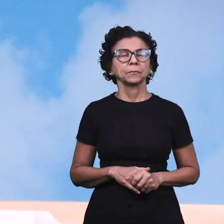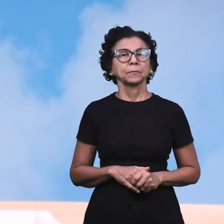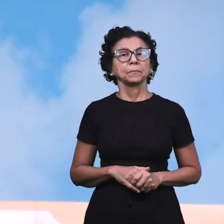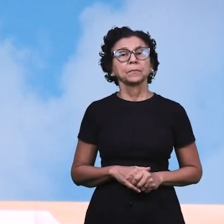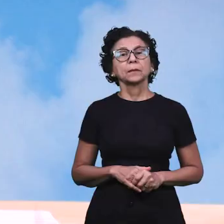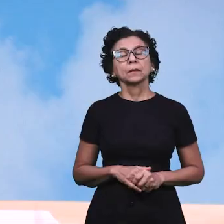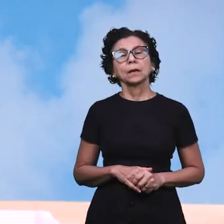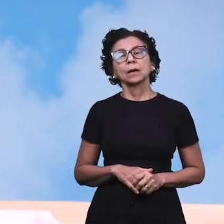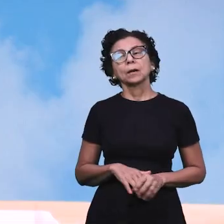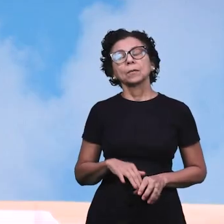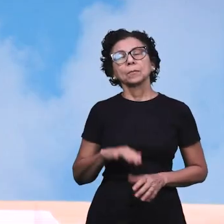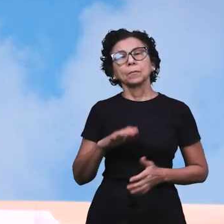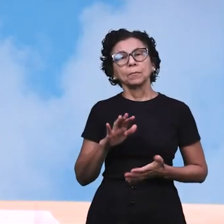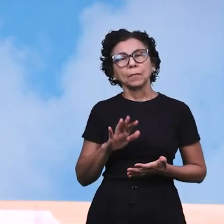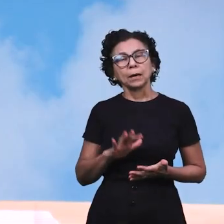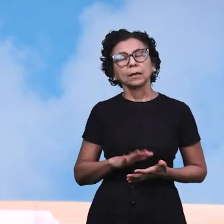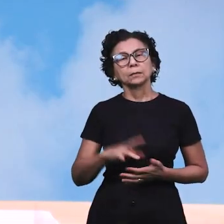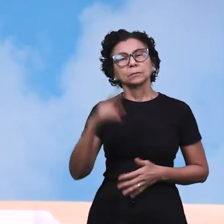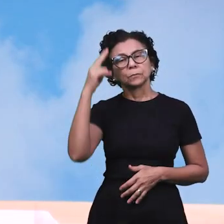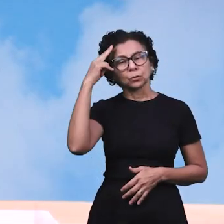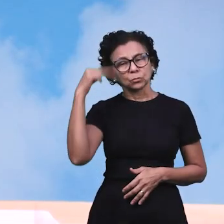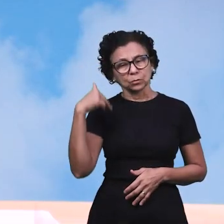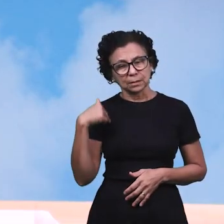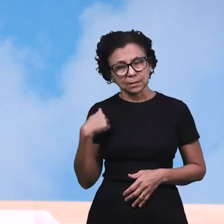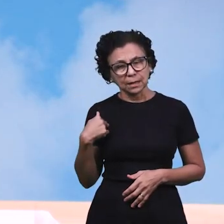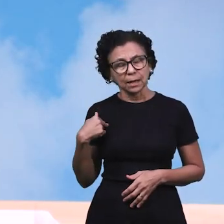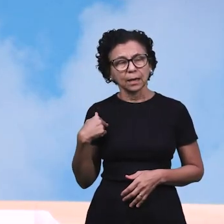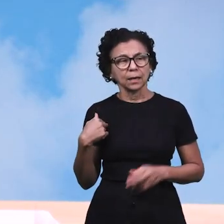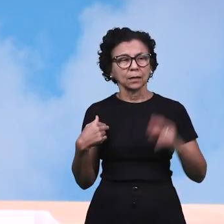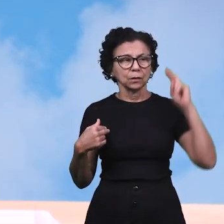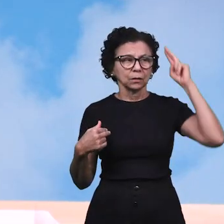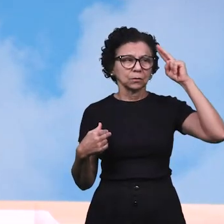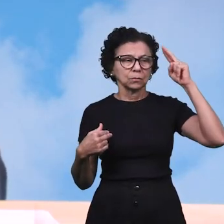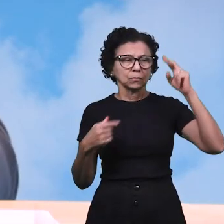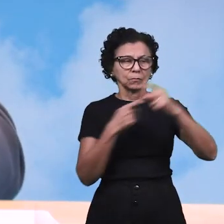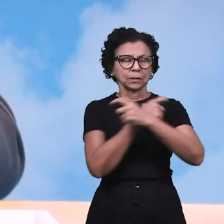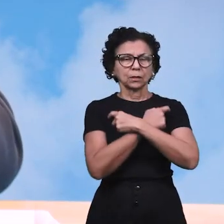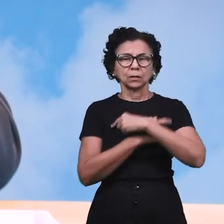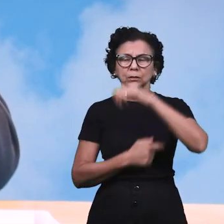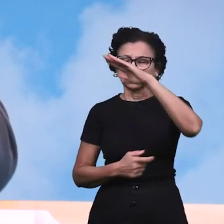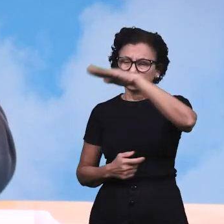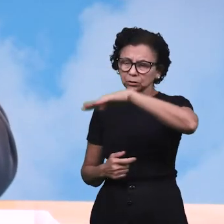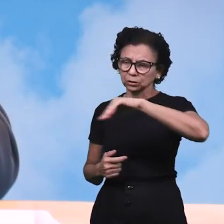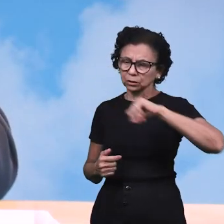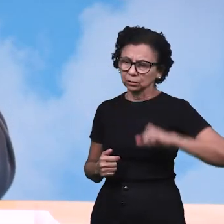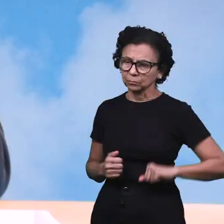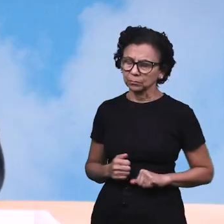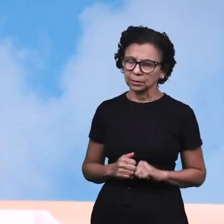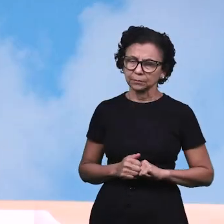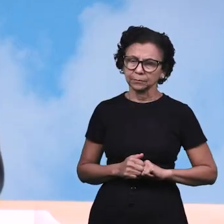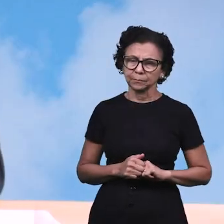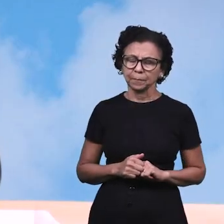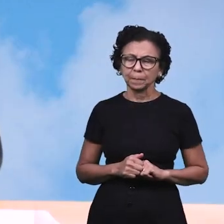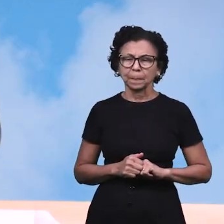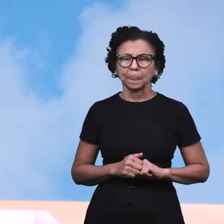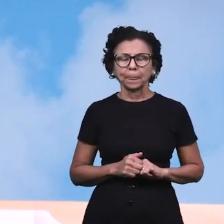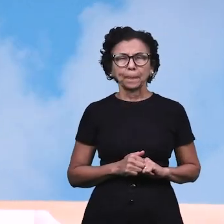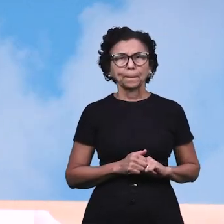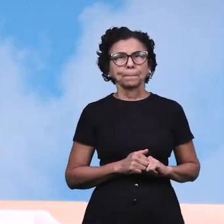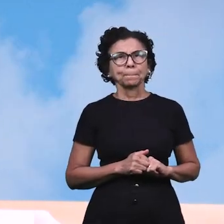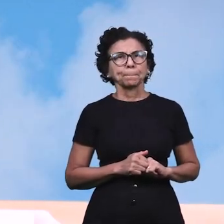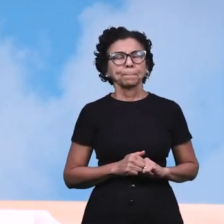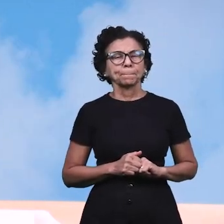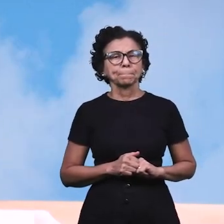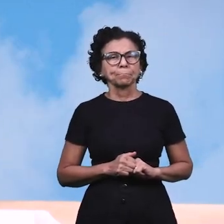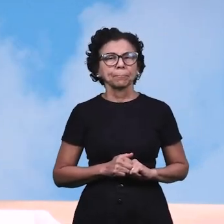Salvador. Chama José. José chega, fala para Faraó que os dois sonhos são